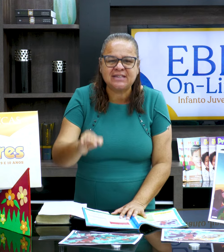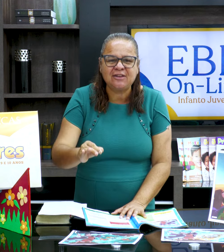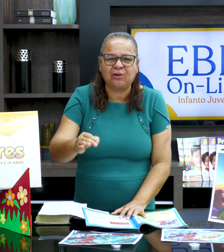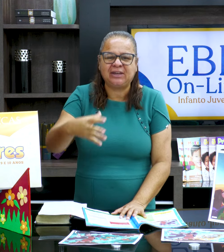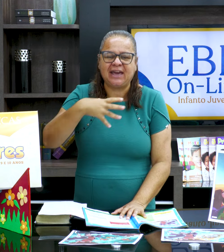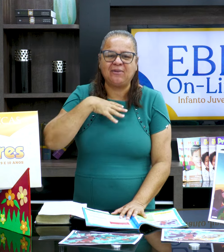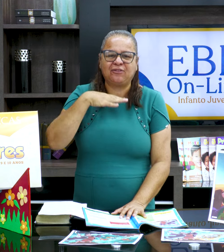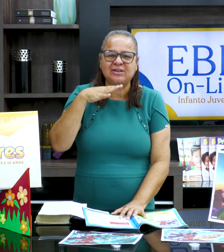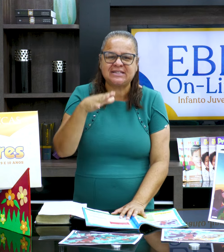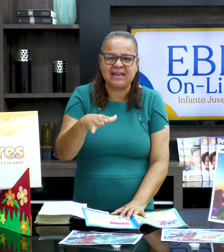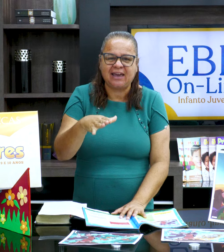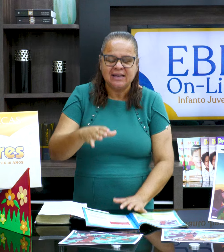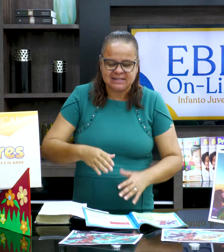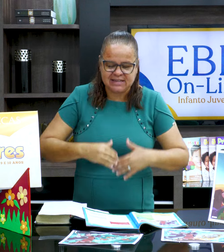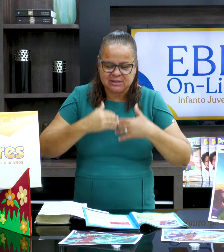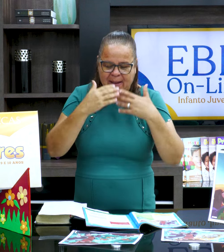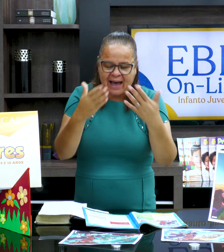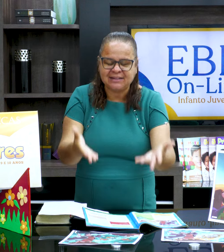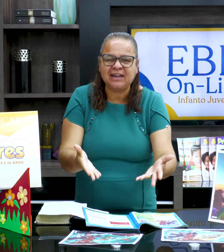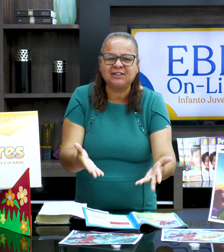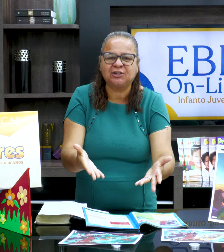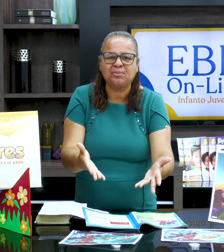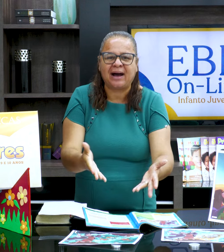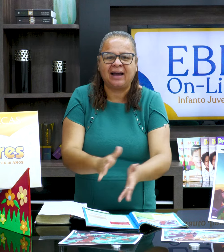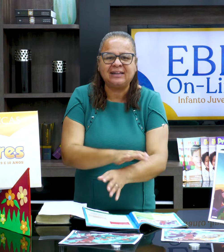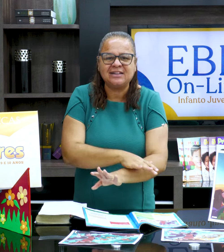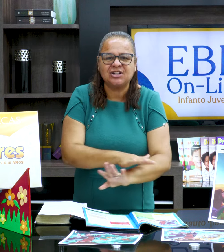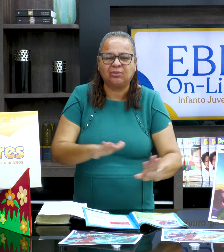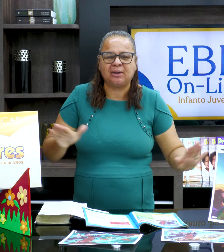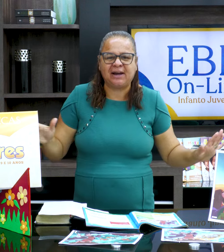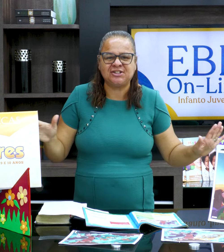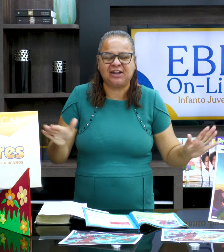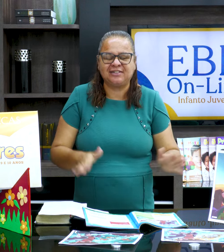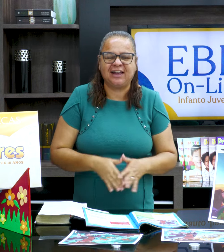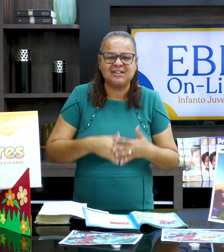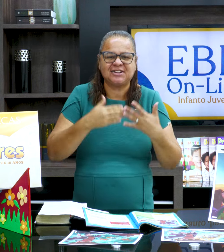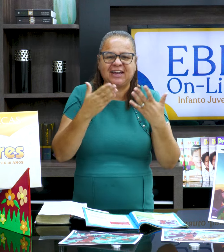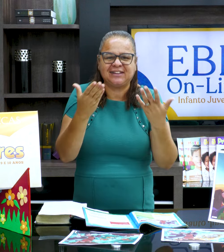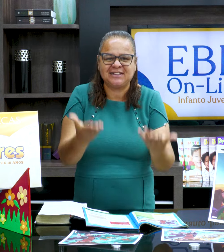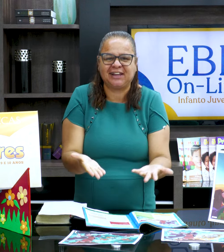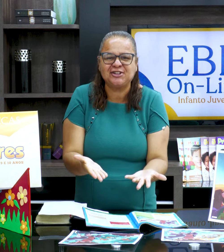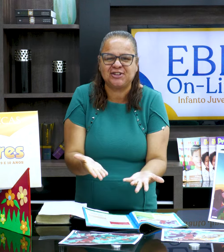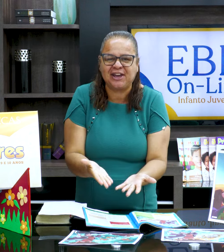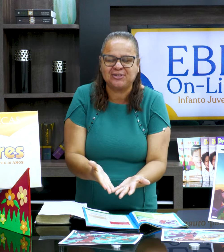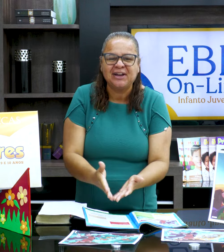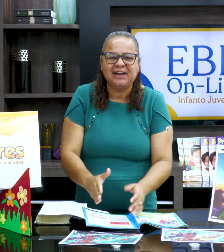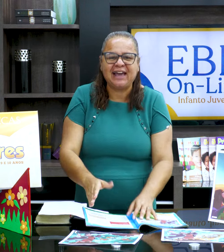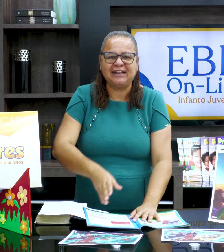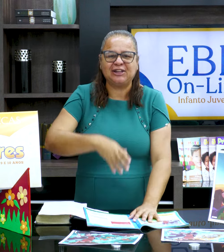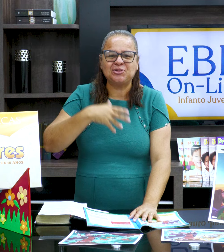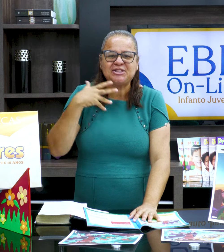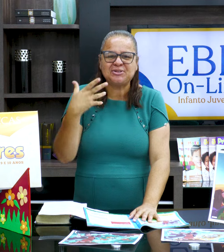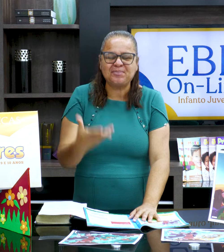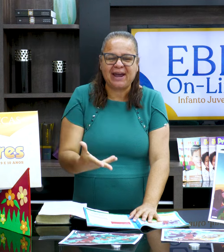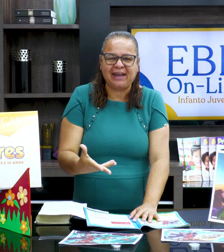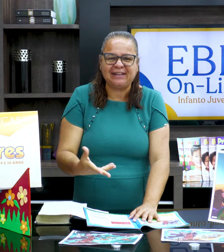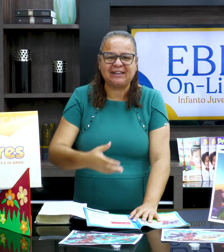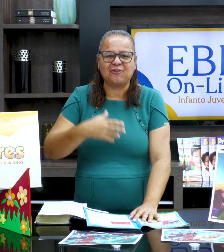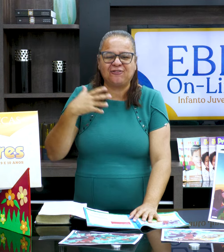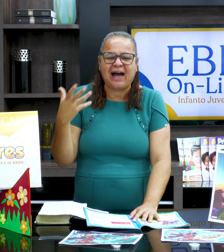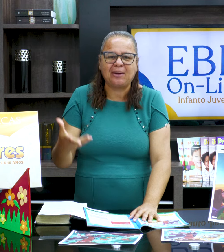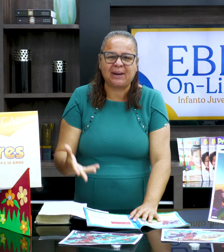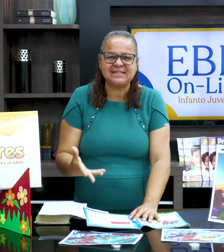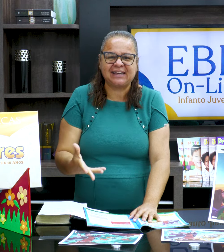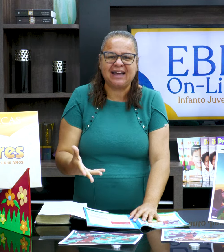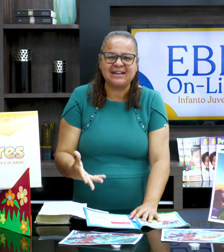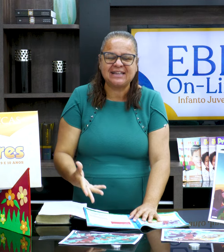impossível que eu e você se esbarra diante do mar e diz não tem mais jeito e ele chega e diz tem jeito e ainda nos surpreende